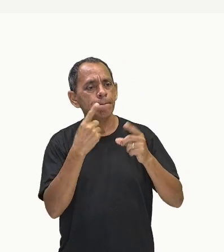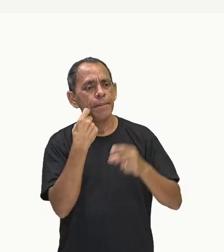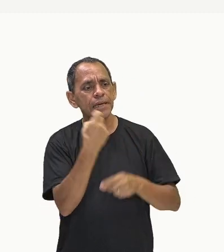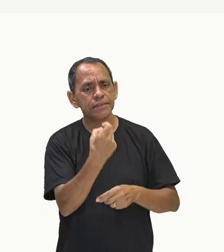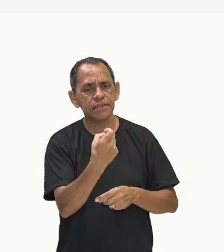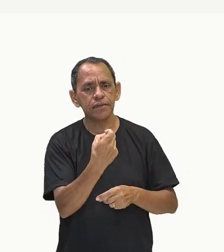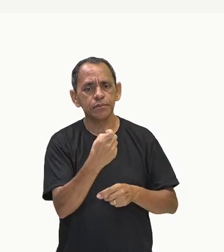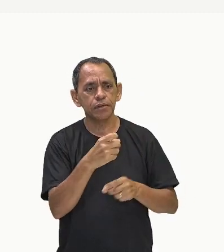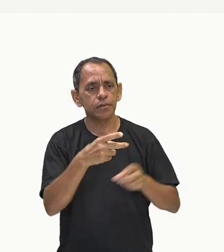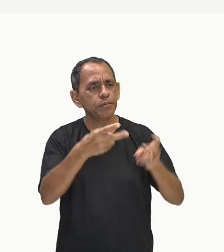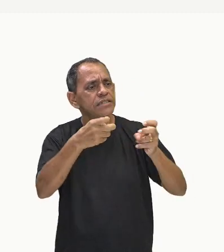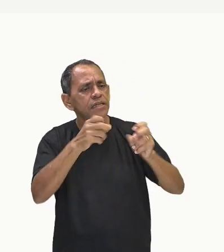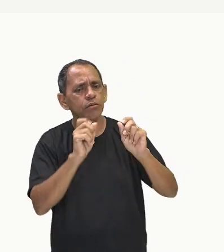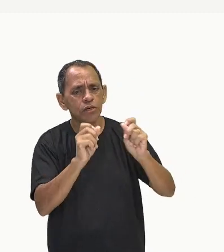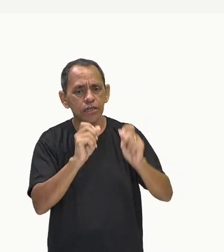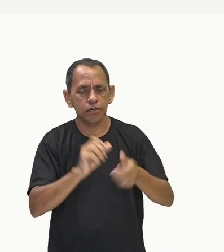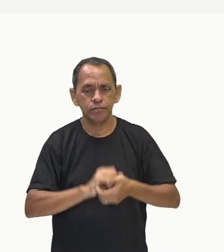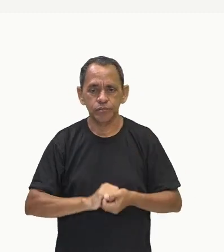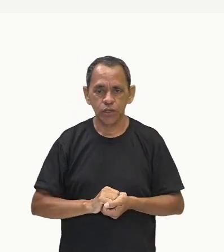dodecaedro.